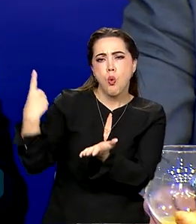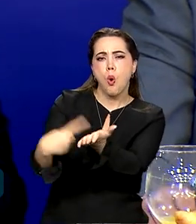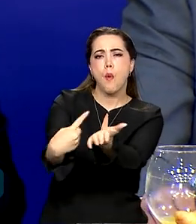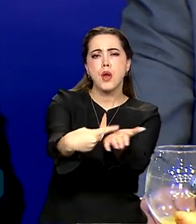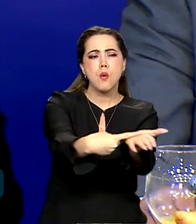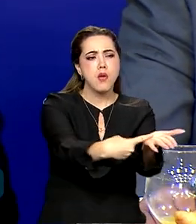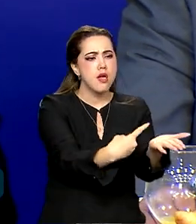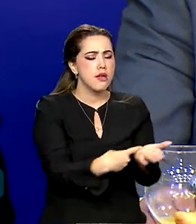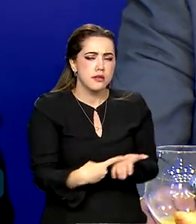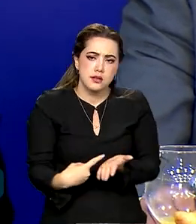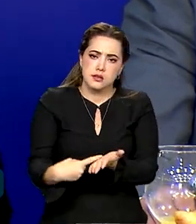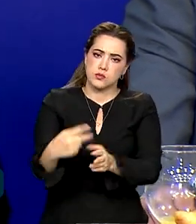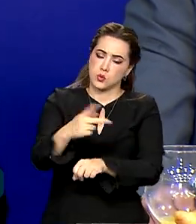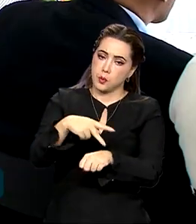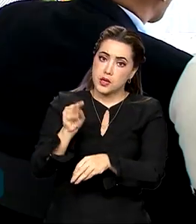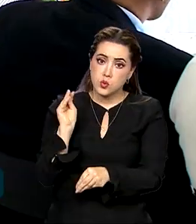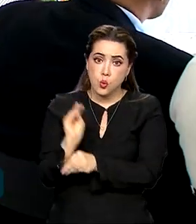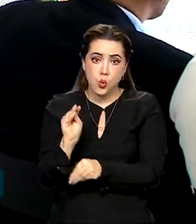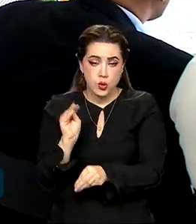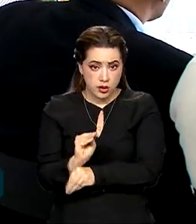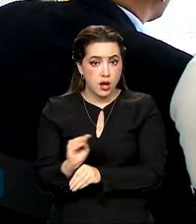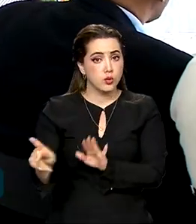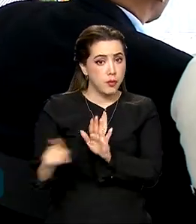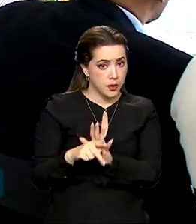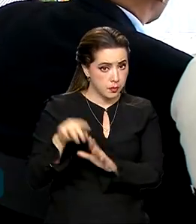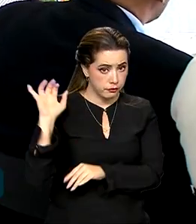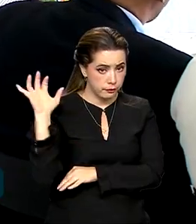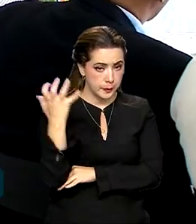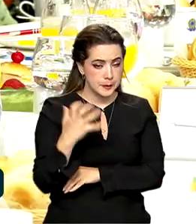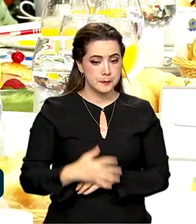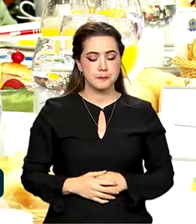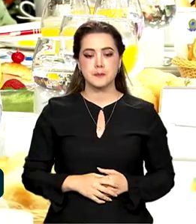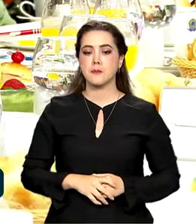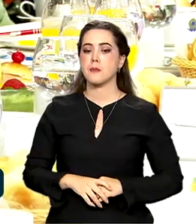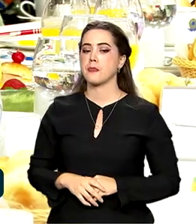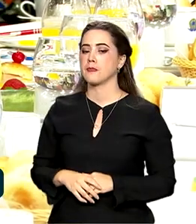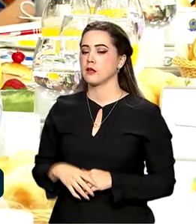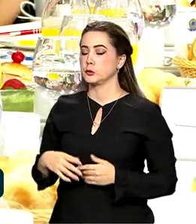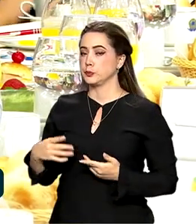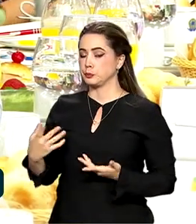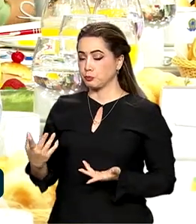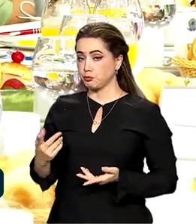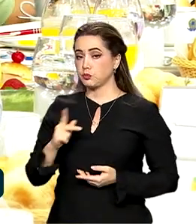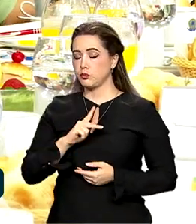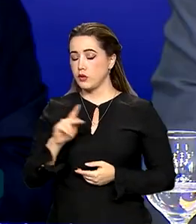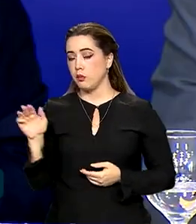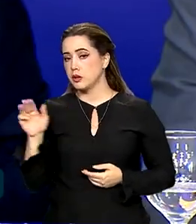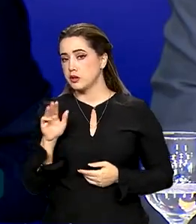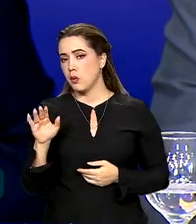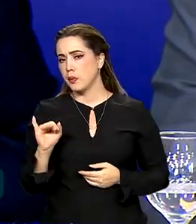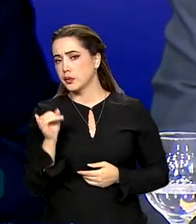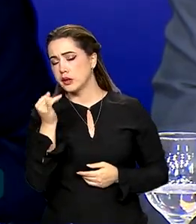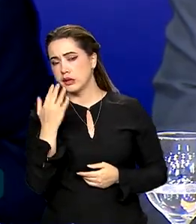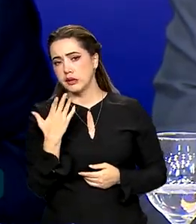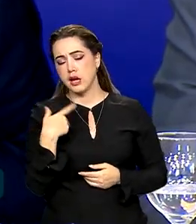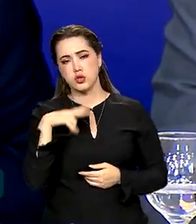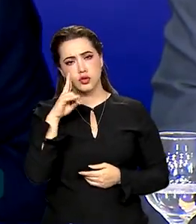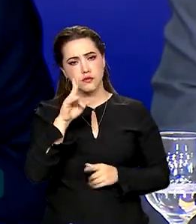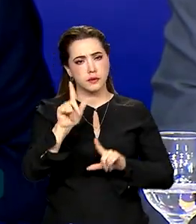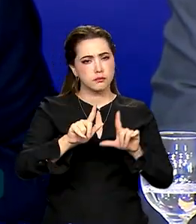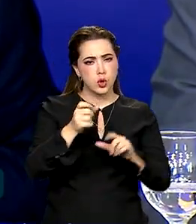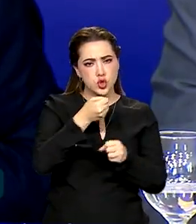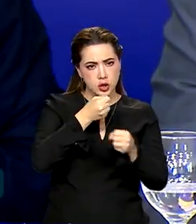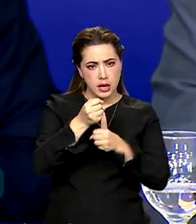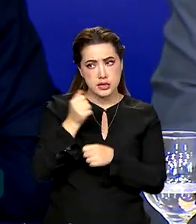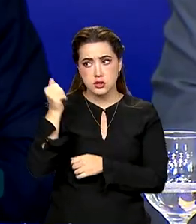comprometimento do país com a questão da preservação. O presidente aproveitou a presença de jornalistas de veículos internacionais para criticar duramente